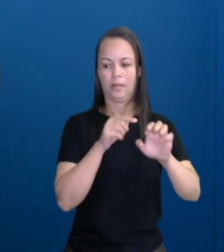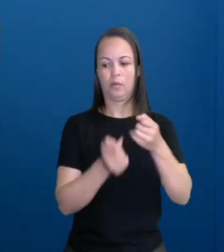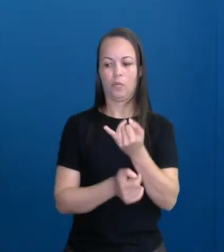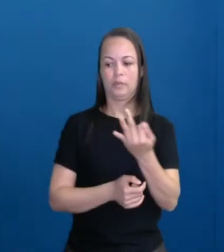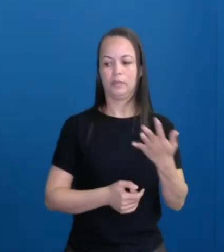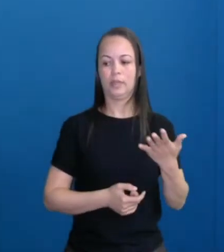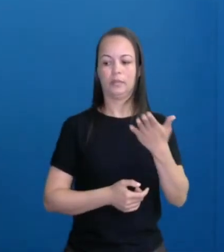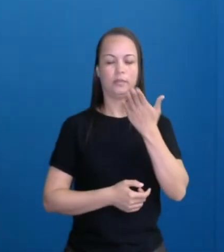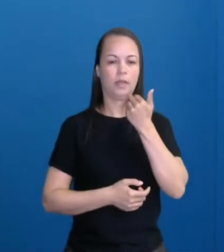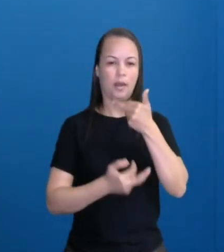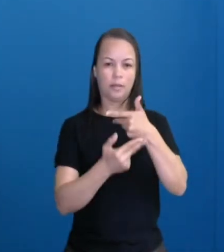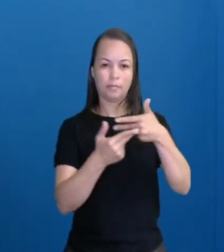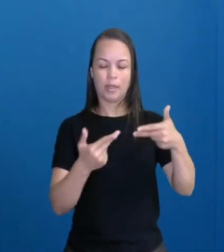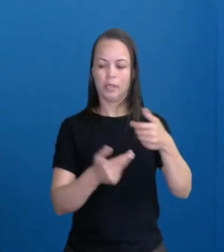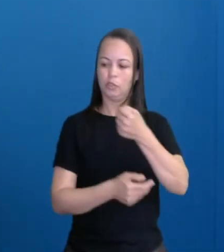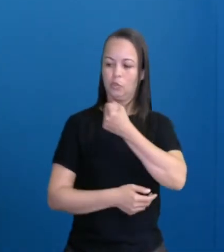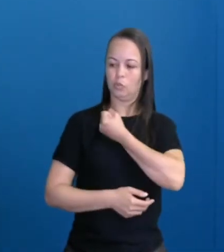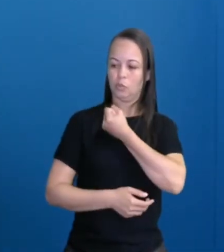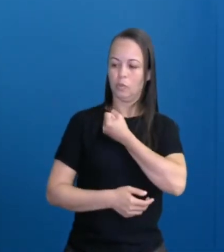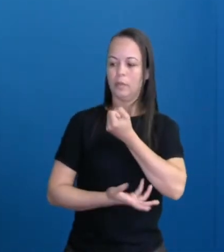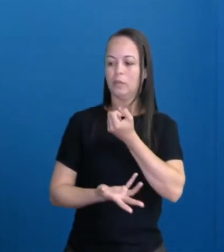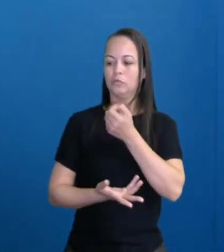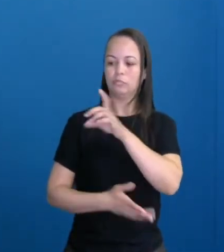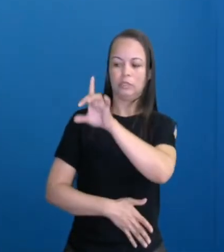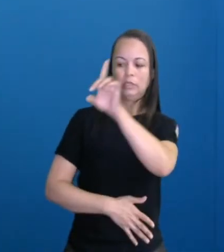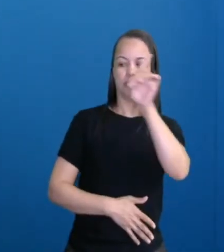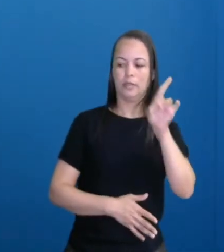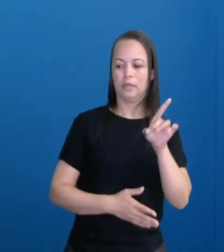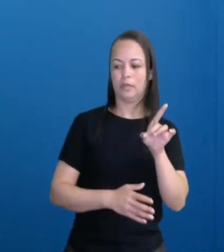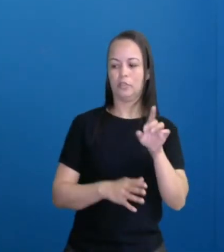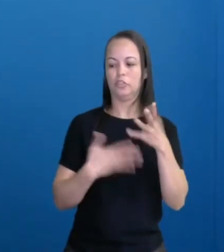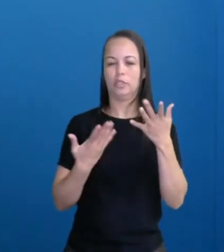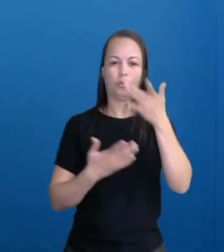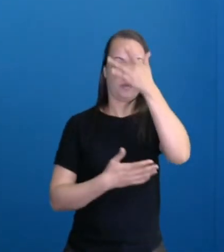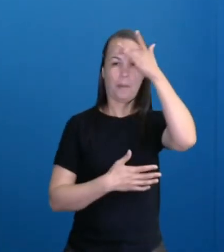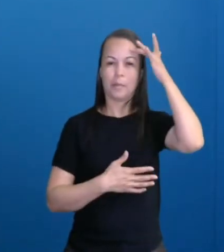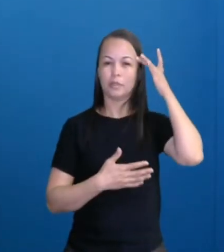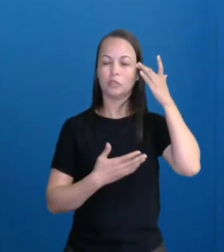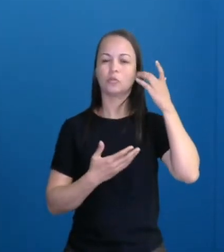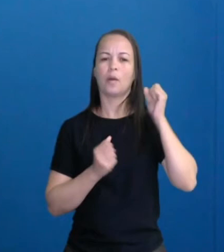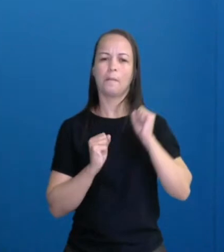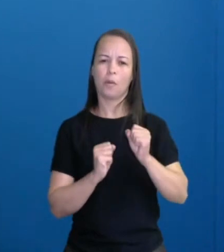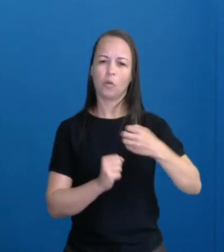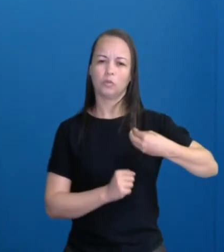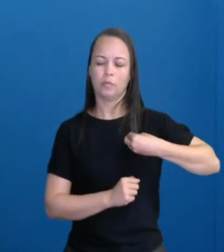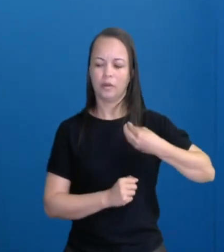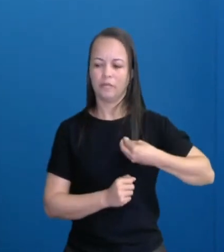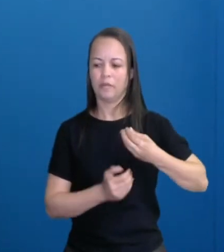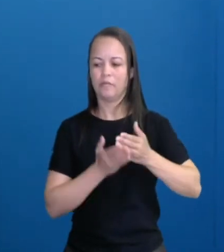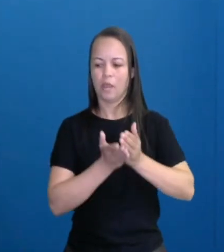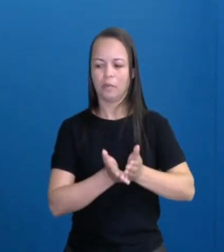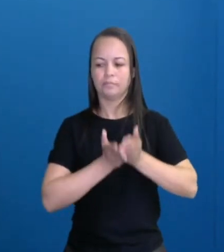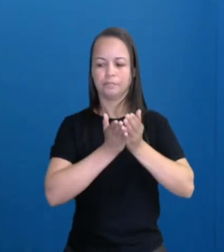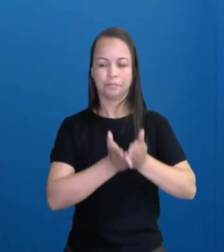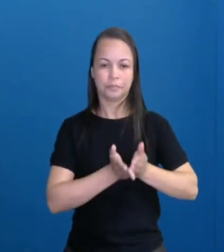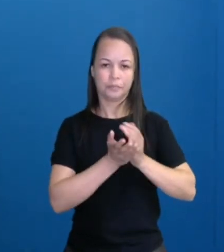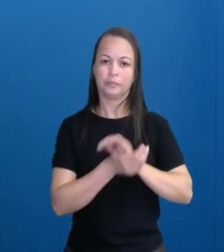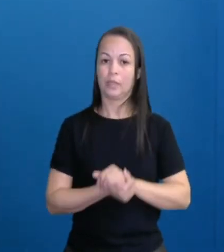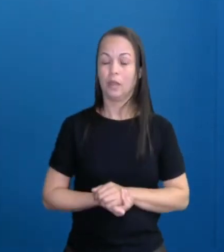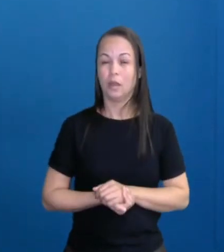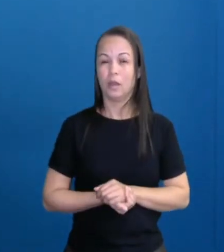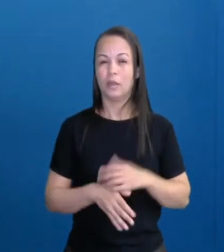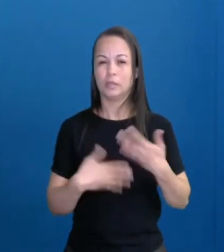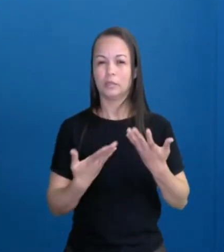poderá para um náufrago sobreviver, né? Quantidade de alimentos e número de dias. Então, veja, tá lá